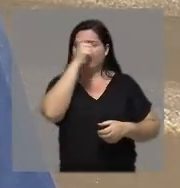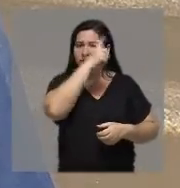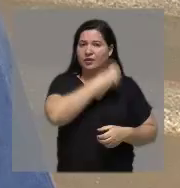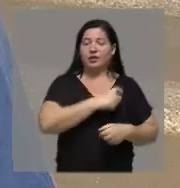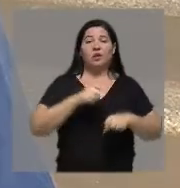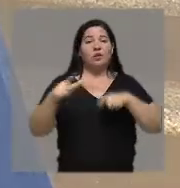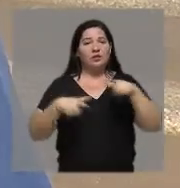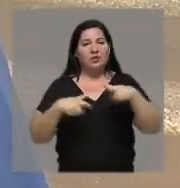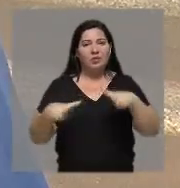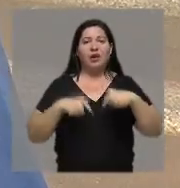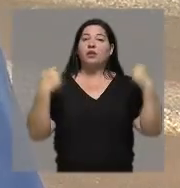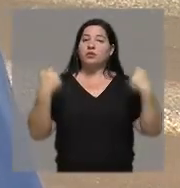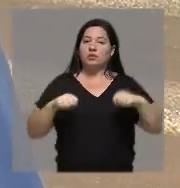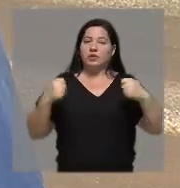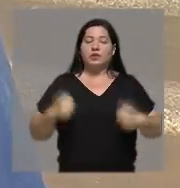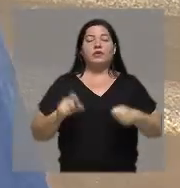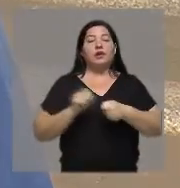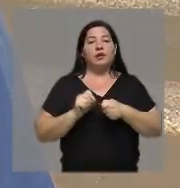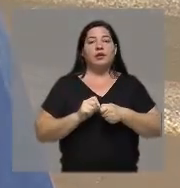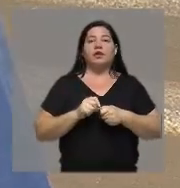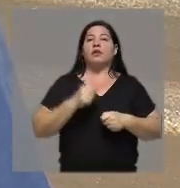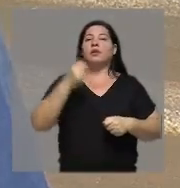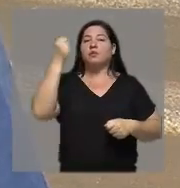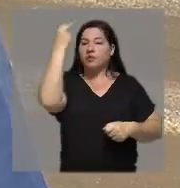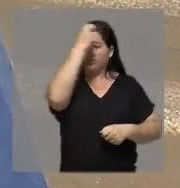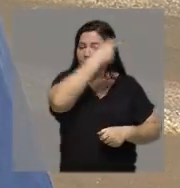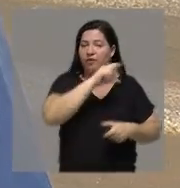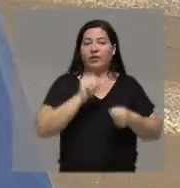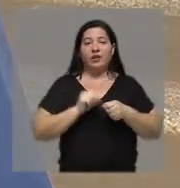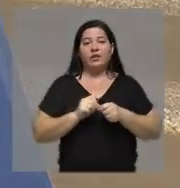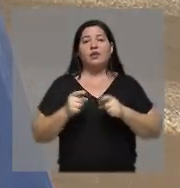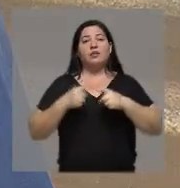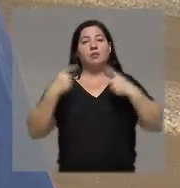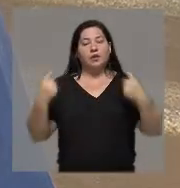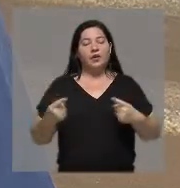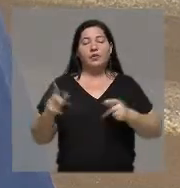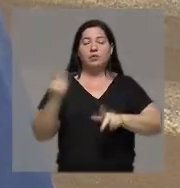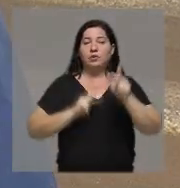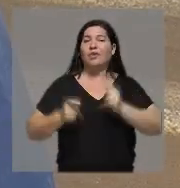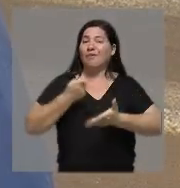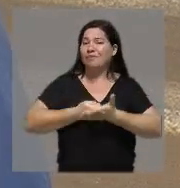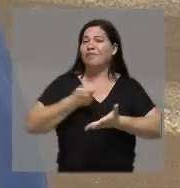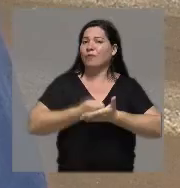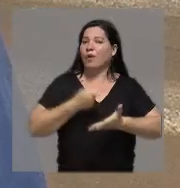trabalho que precisa ser feito, e a prefeitura vem fazendo, mas é claro, a população cobra, porque é uma